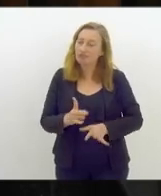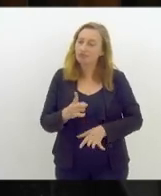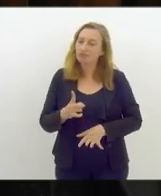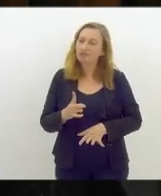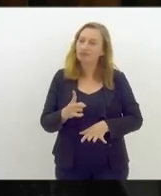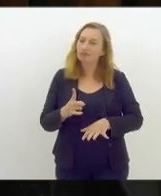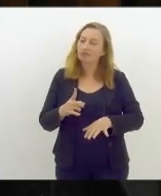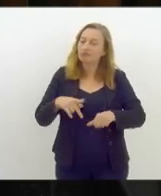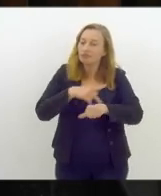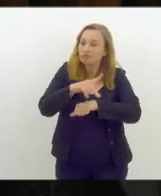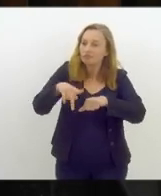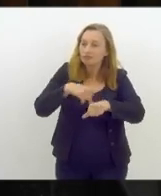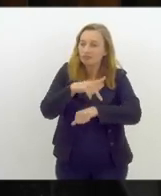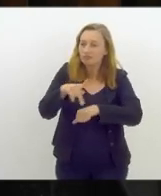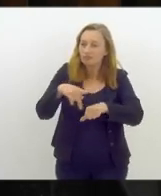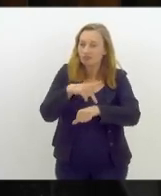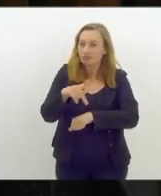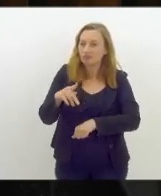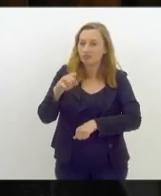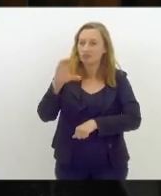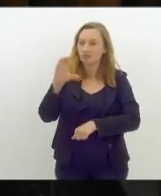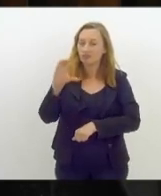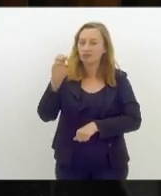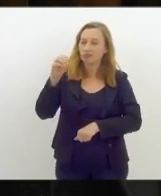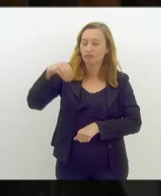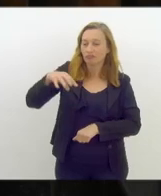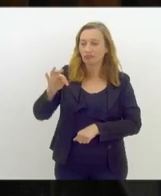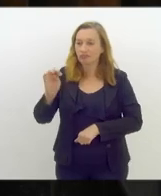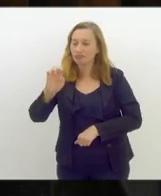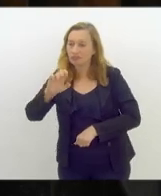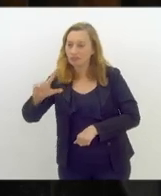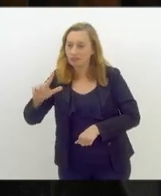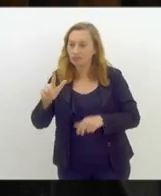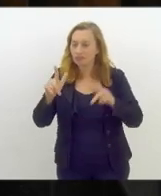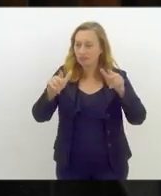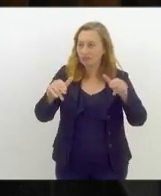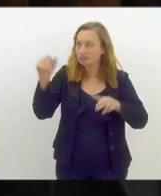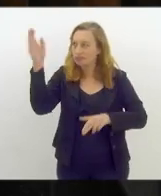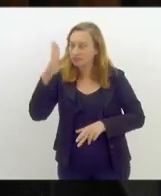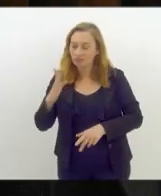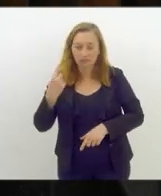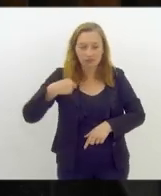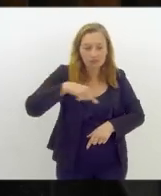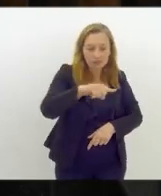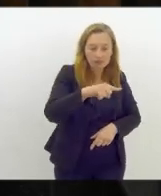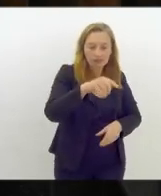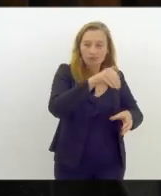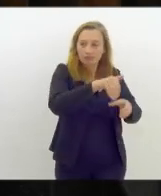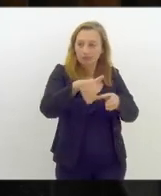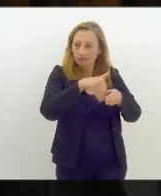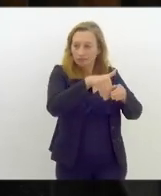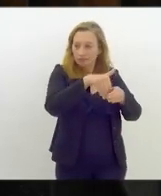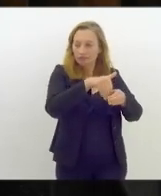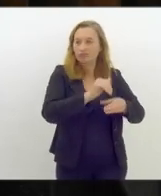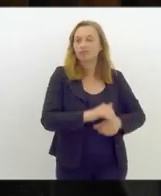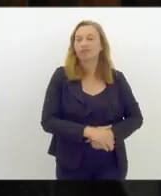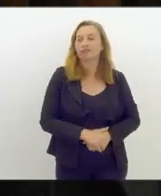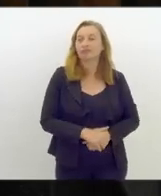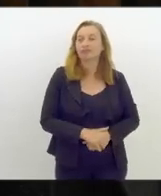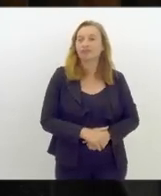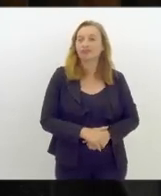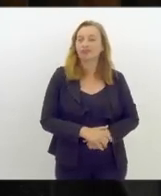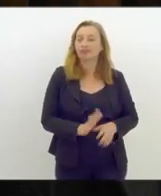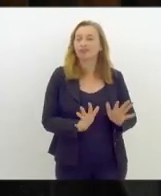país continental com o Brasil, e às urnas, e encerrar